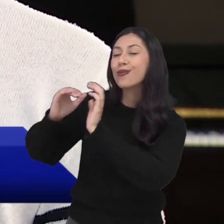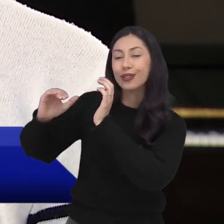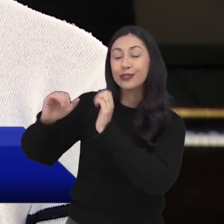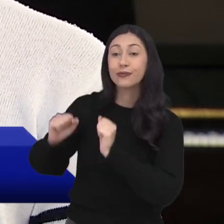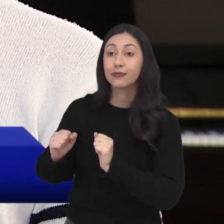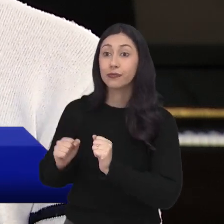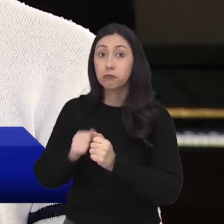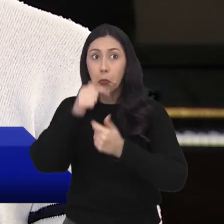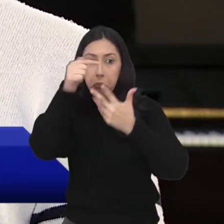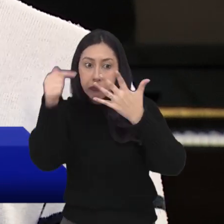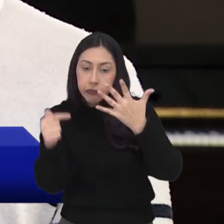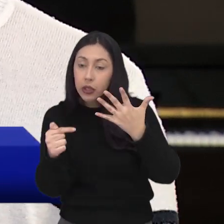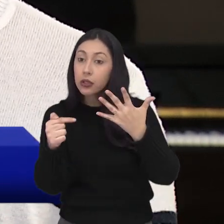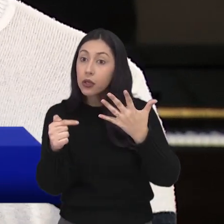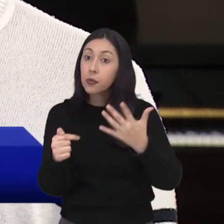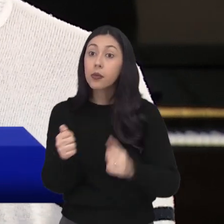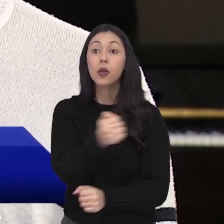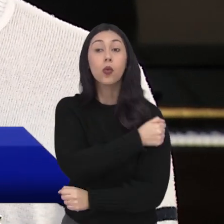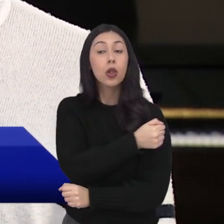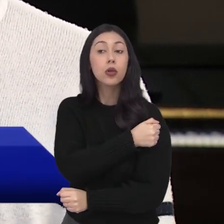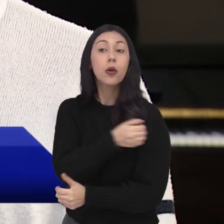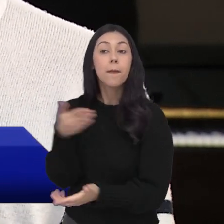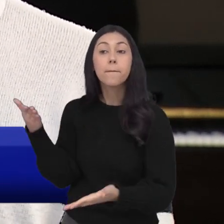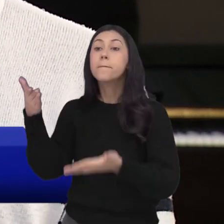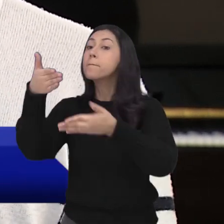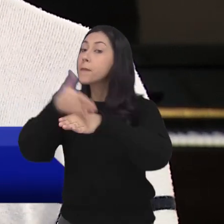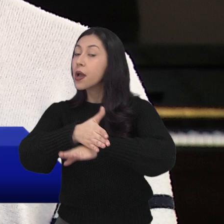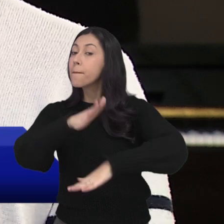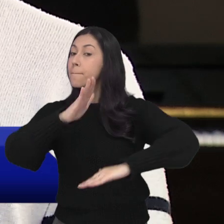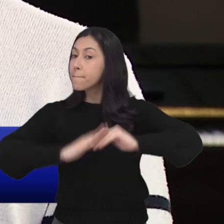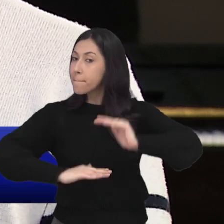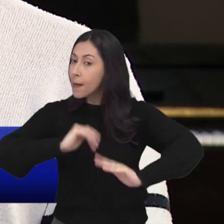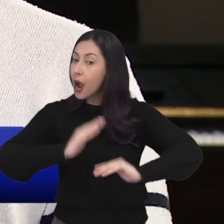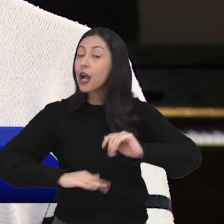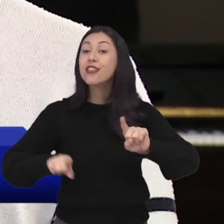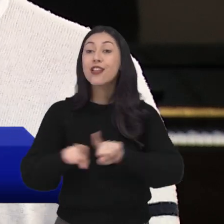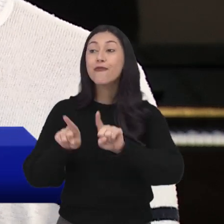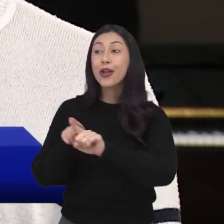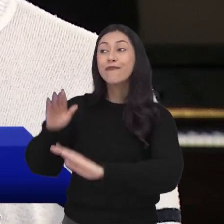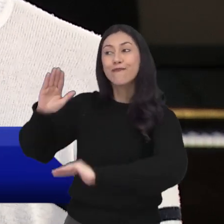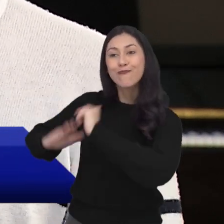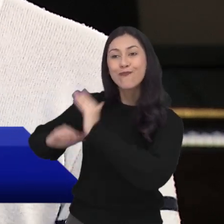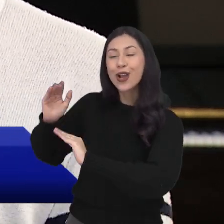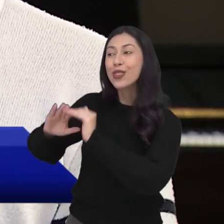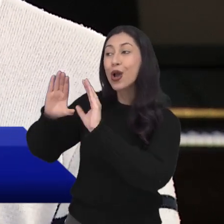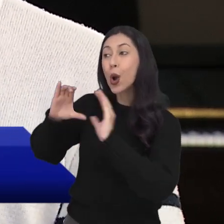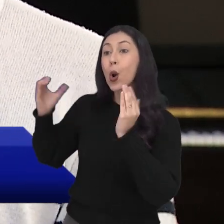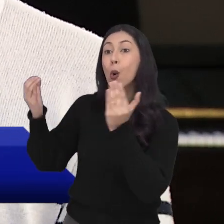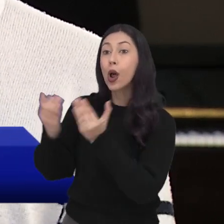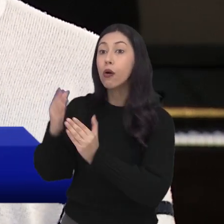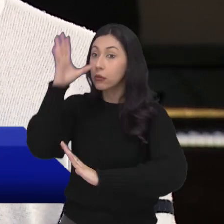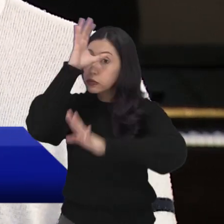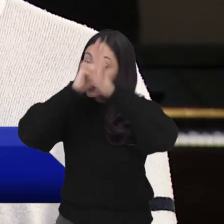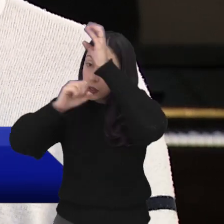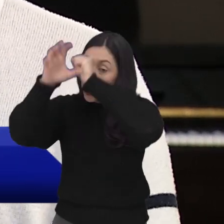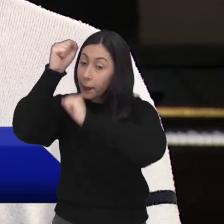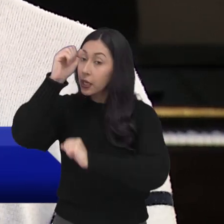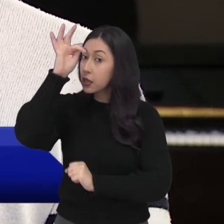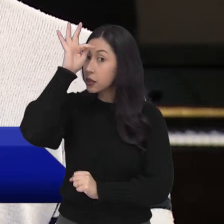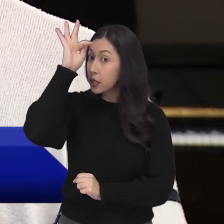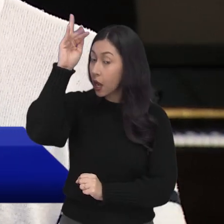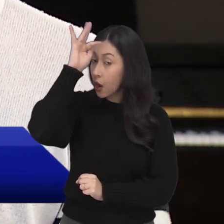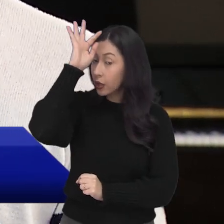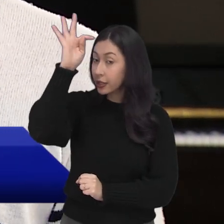todos esses instrumentos, o aluno participa da prática instrumental, faz também o coral e a teoria, além dessa novidade que é a iniciação